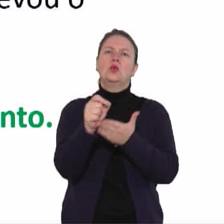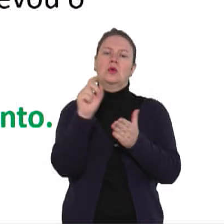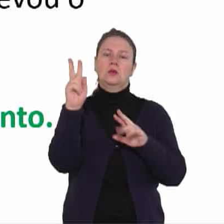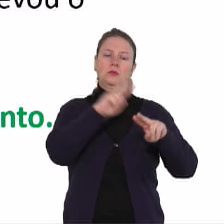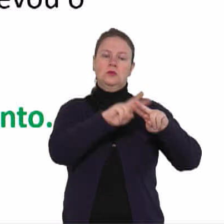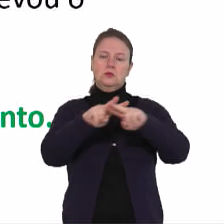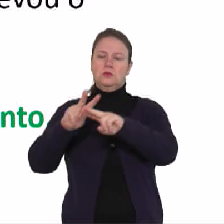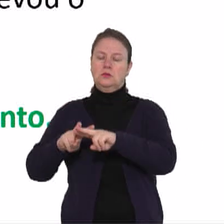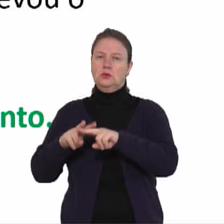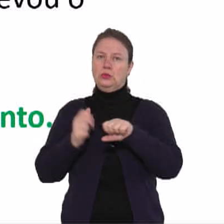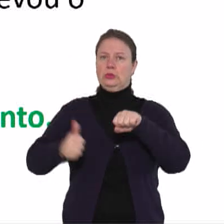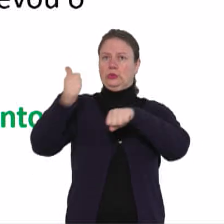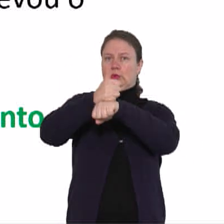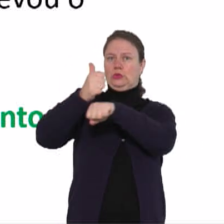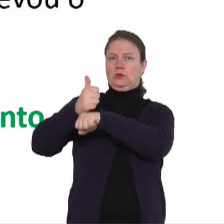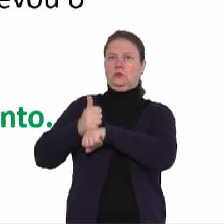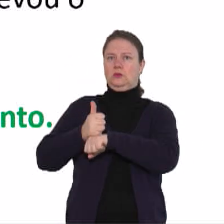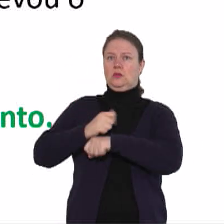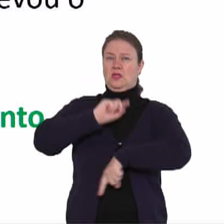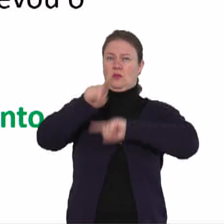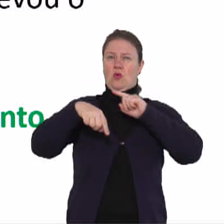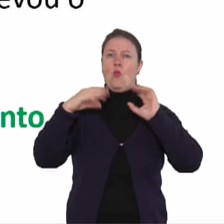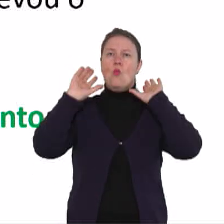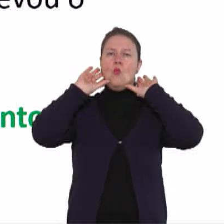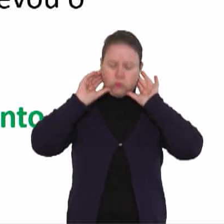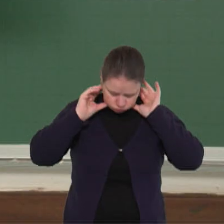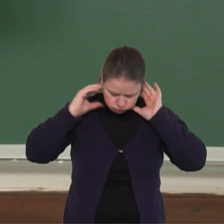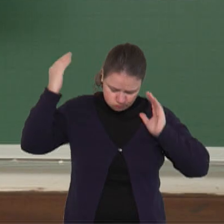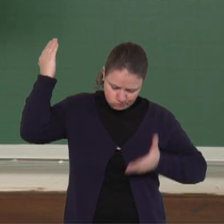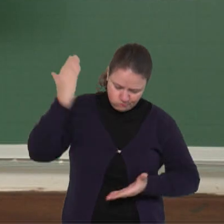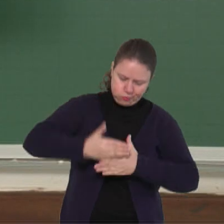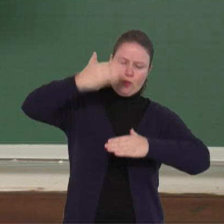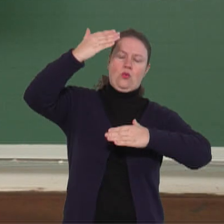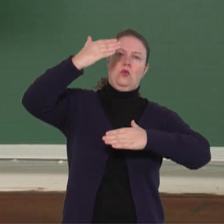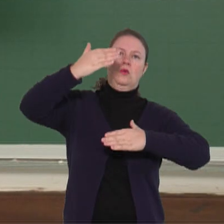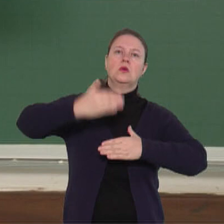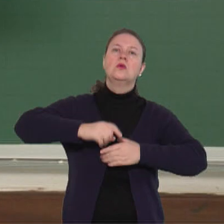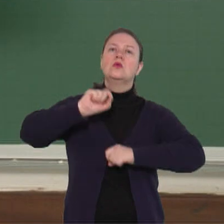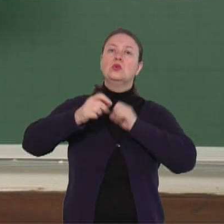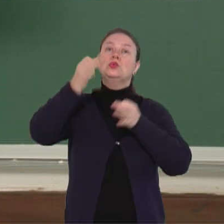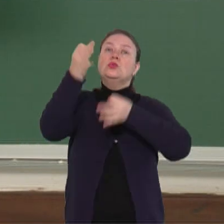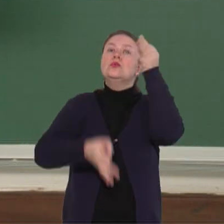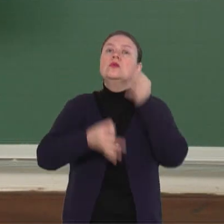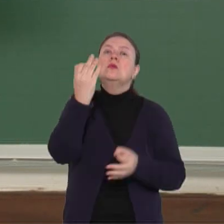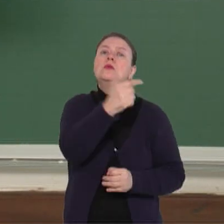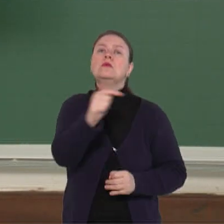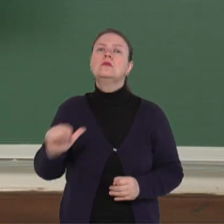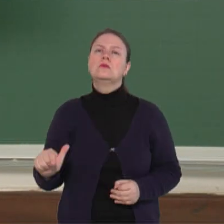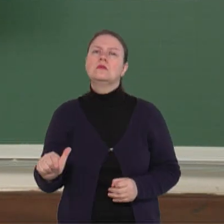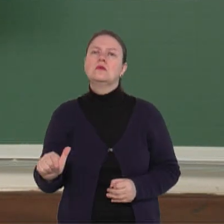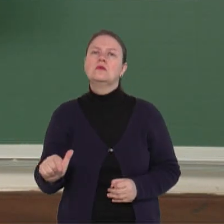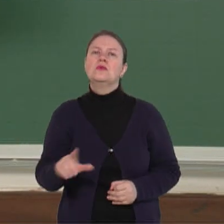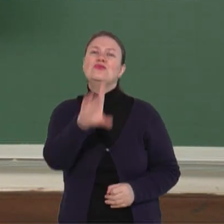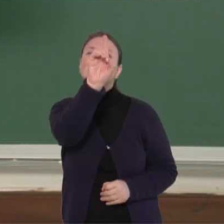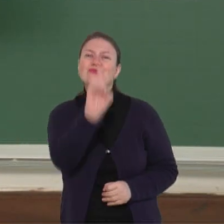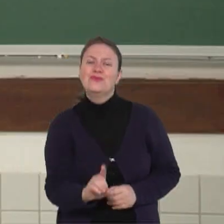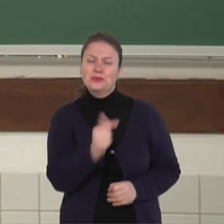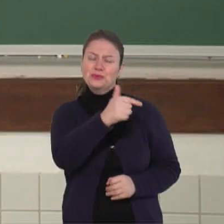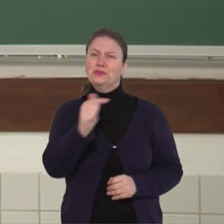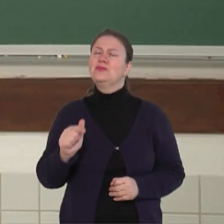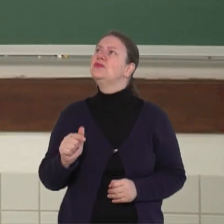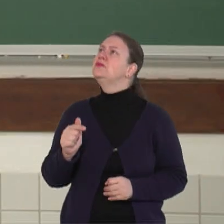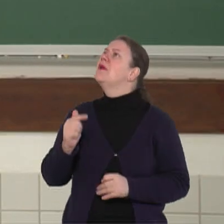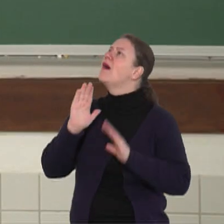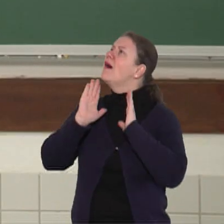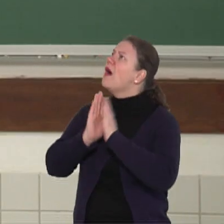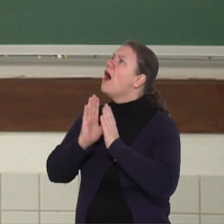líderes jacobinos e eles foram guilhotinados sem julgamento, né? Que eu falei que era a grande questão que eles colocaram. Como não deram direito de defesa a